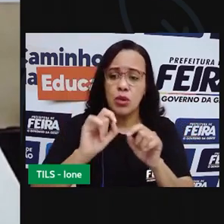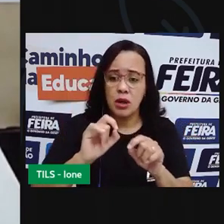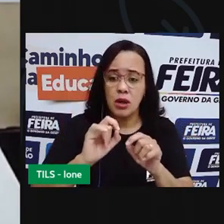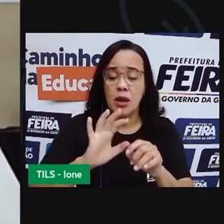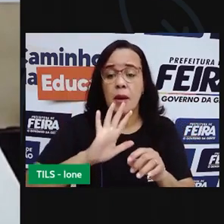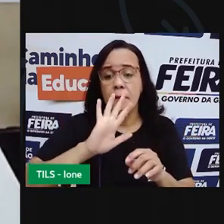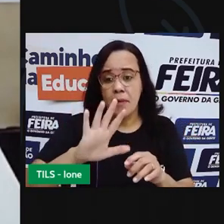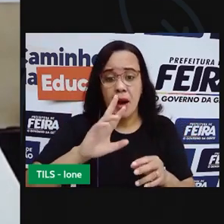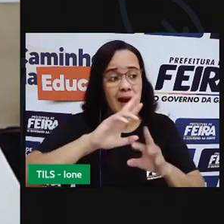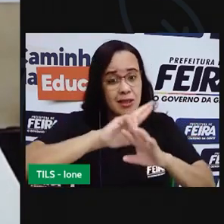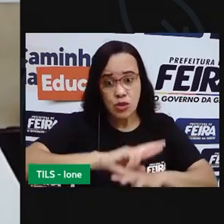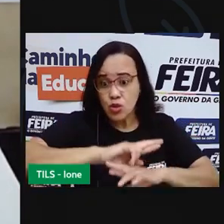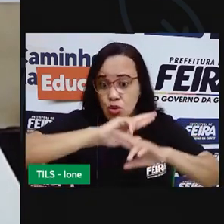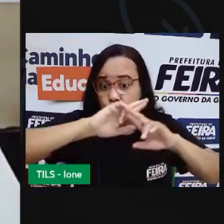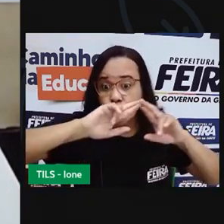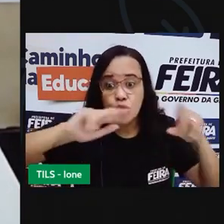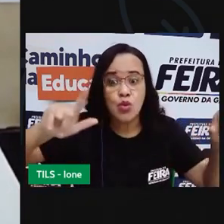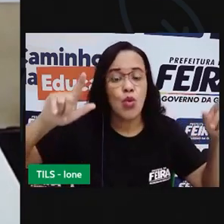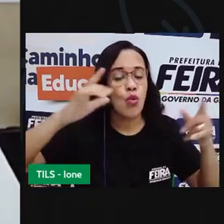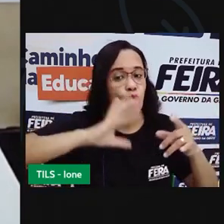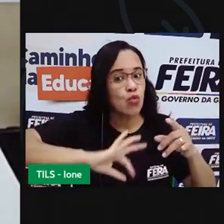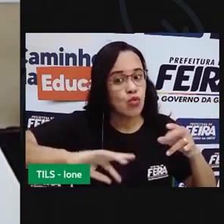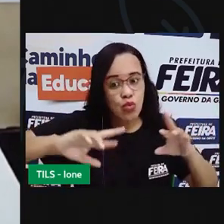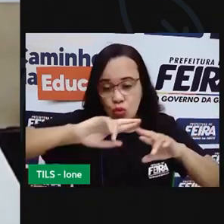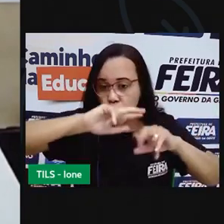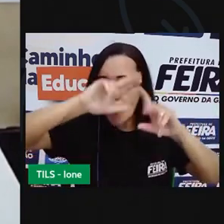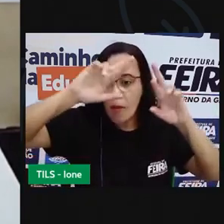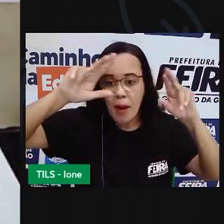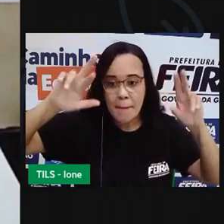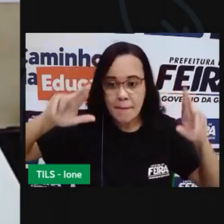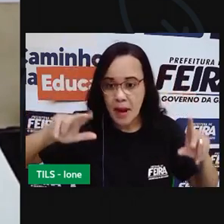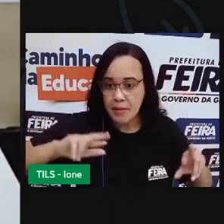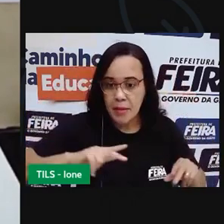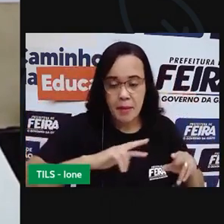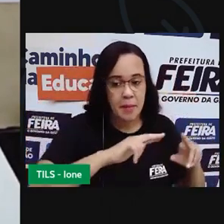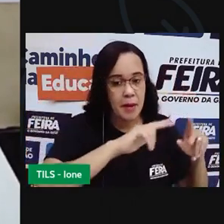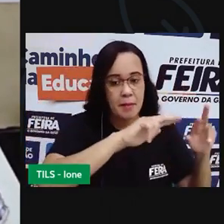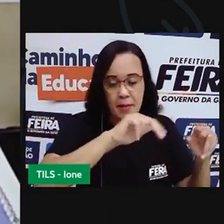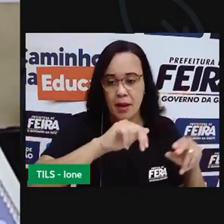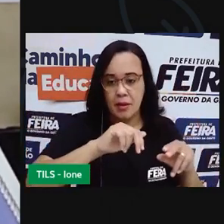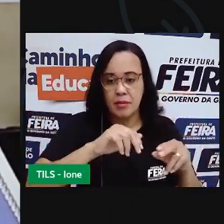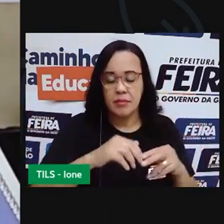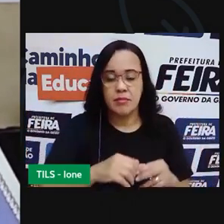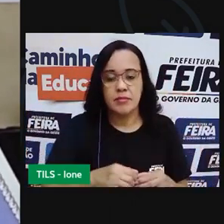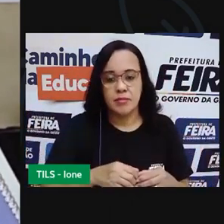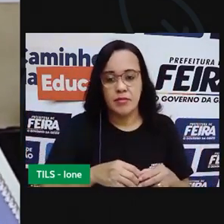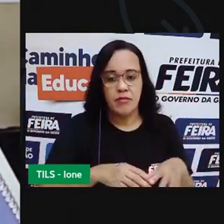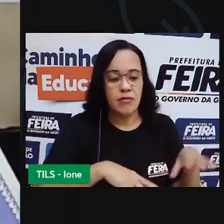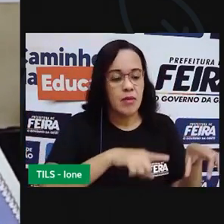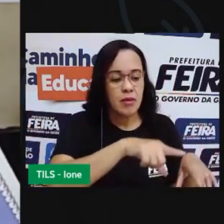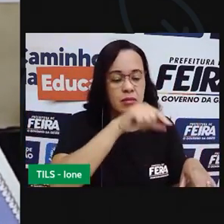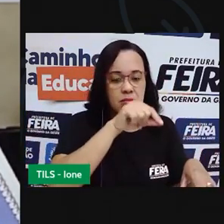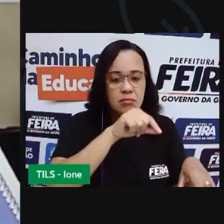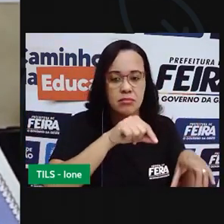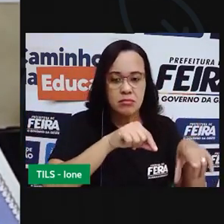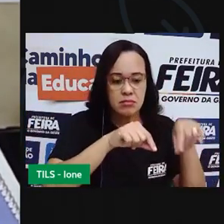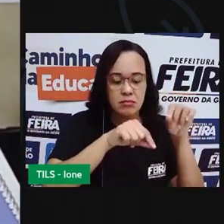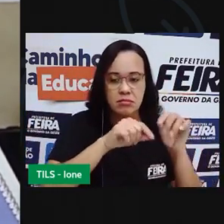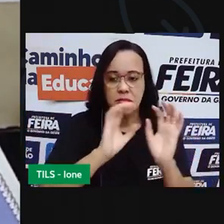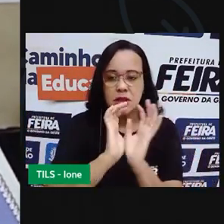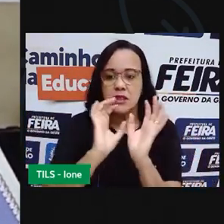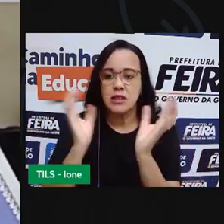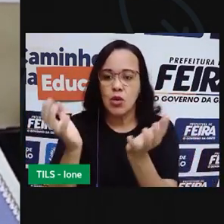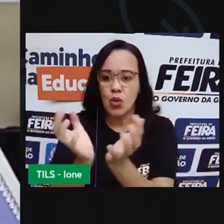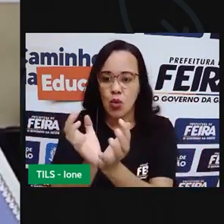com características próprias. Vamos separar. Então, vamos separar primeiro. Eu quero